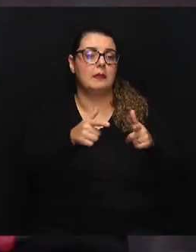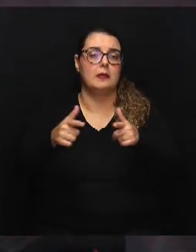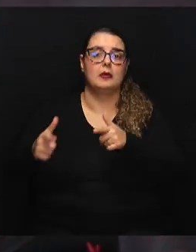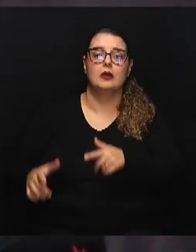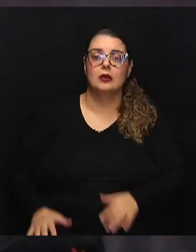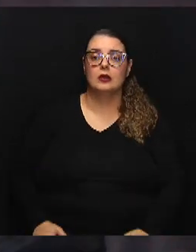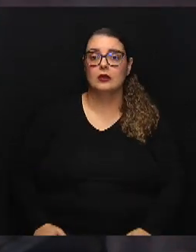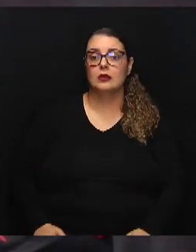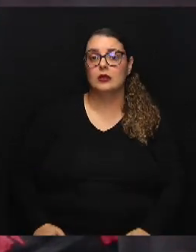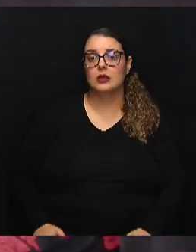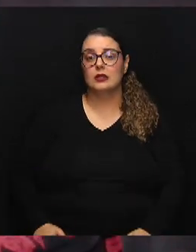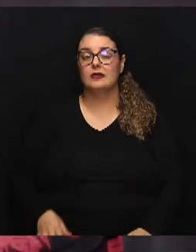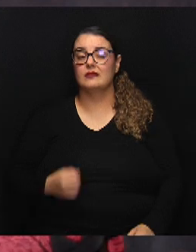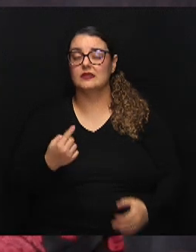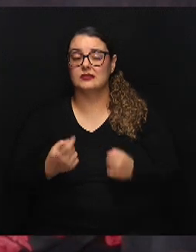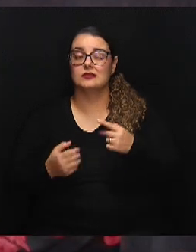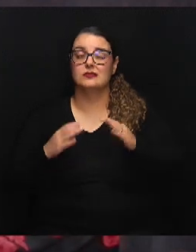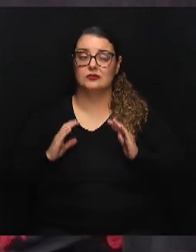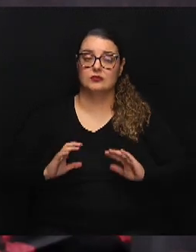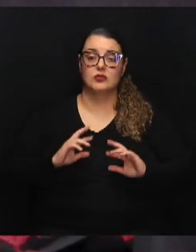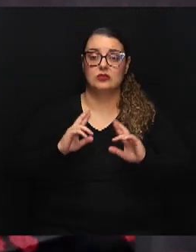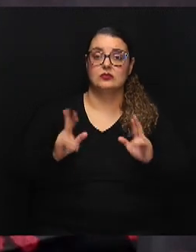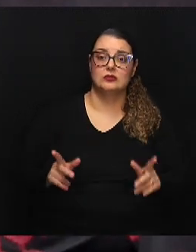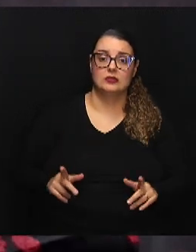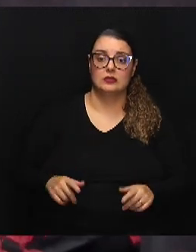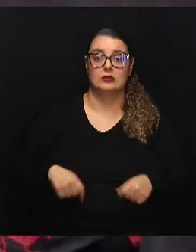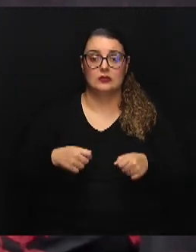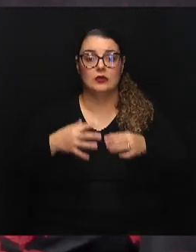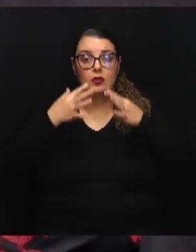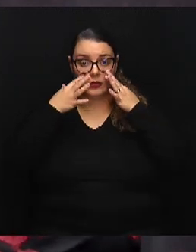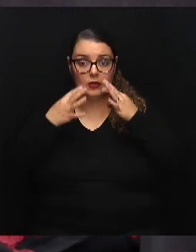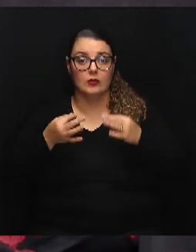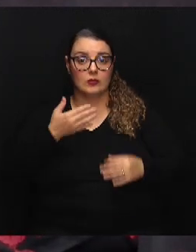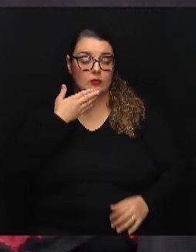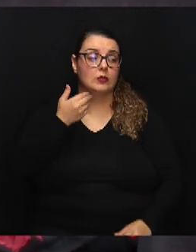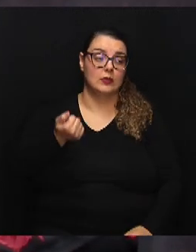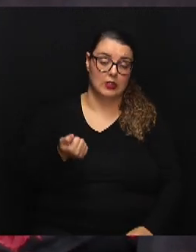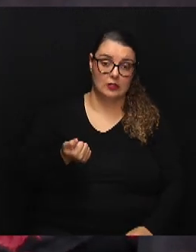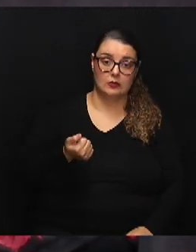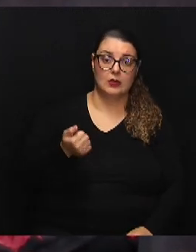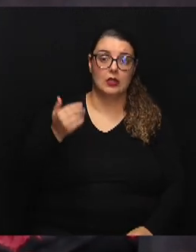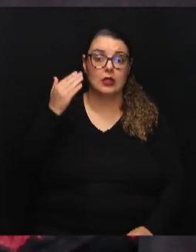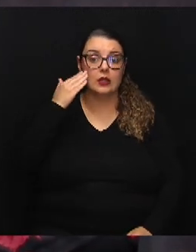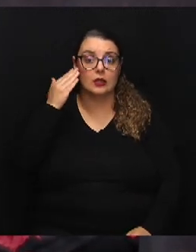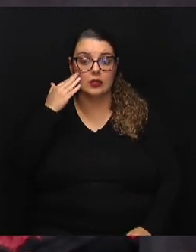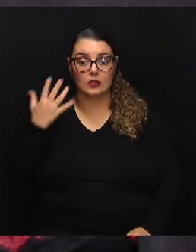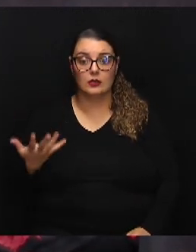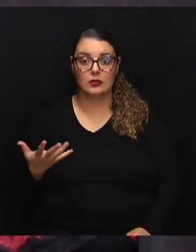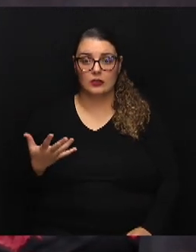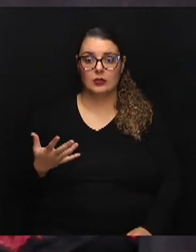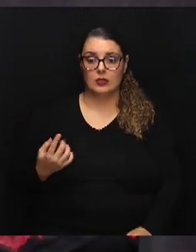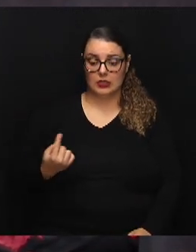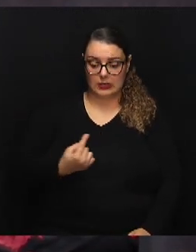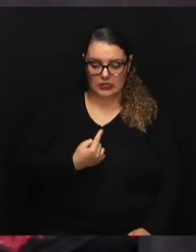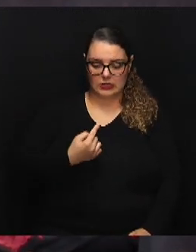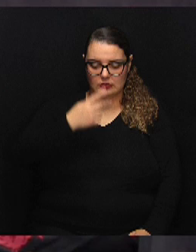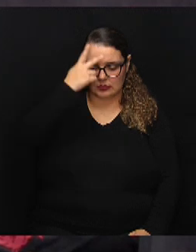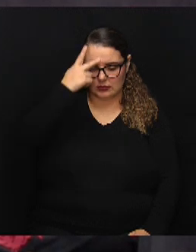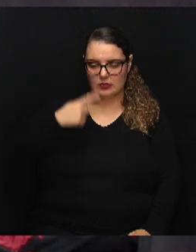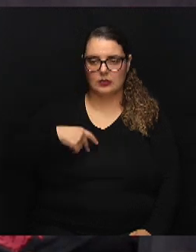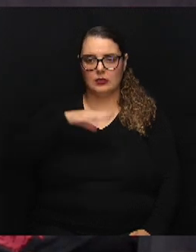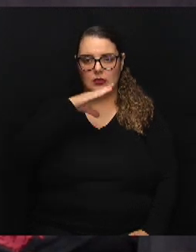fazendo isso ou aquilo. Eu acho que tem uma coisa que precisa ser observada melhor, né, nesse entendimento da solidão do adolescente. Para